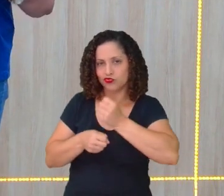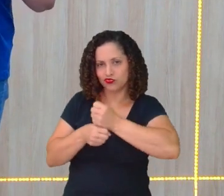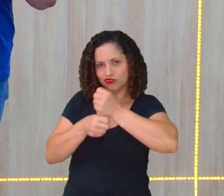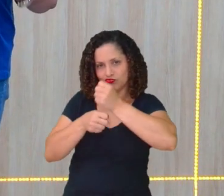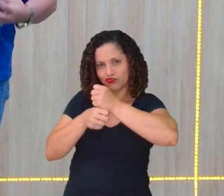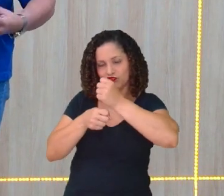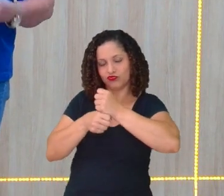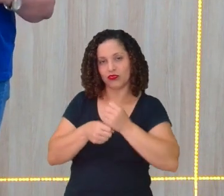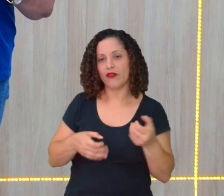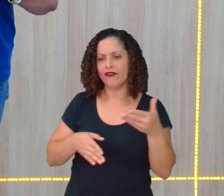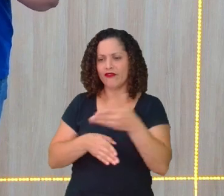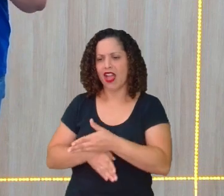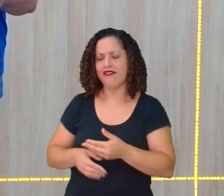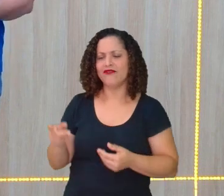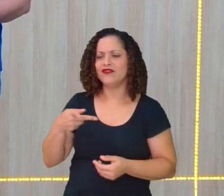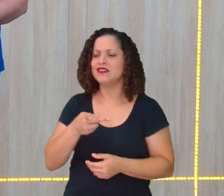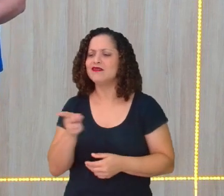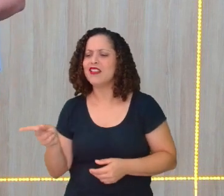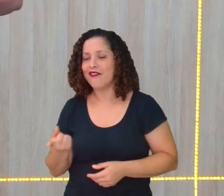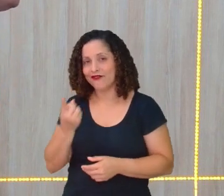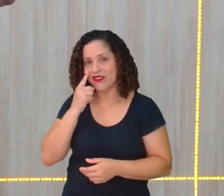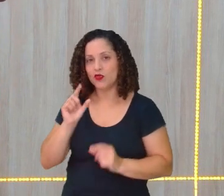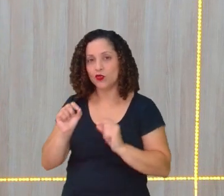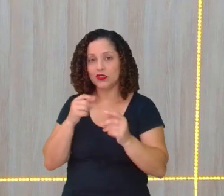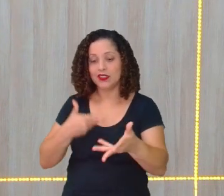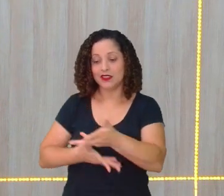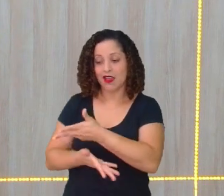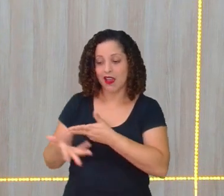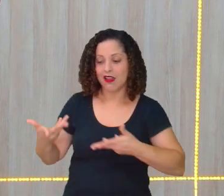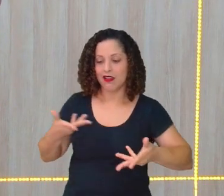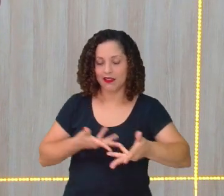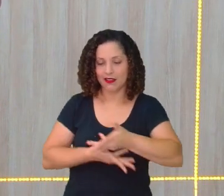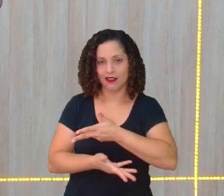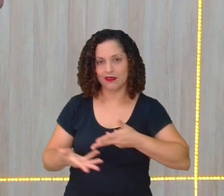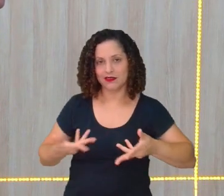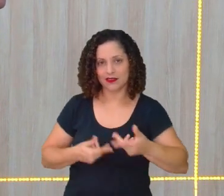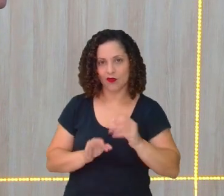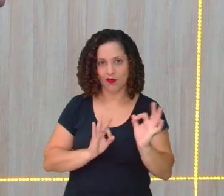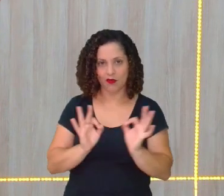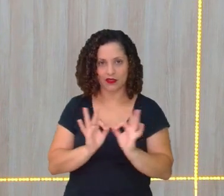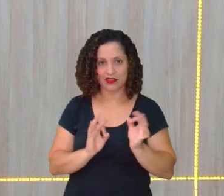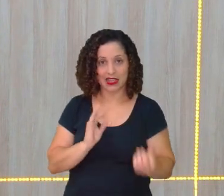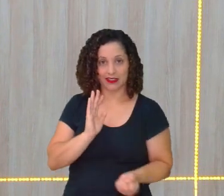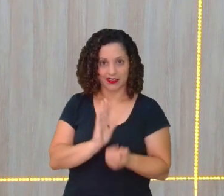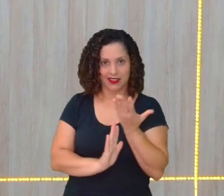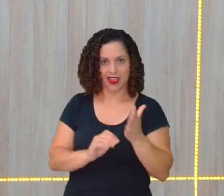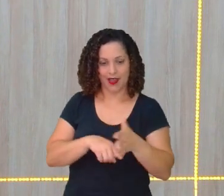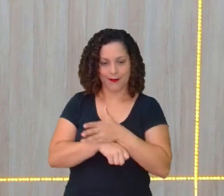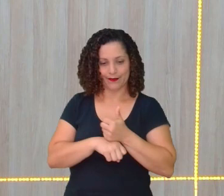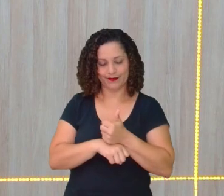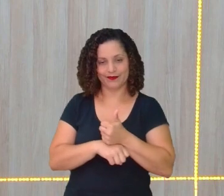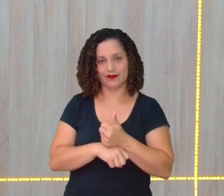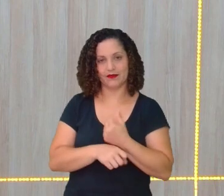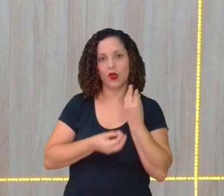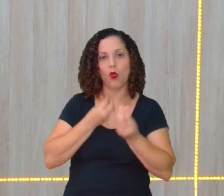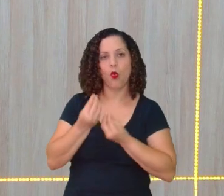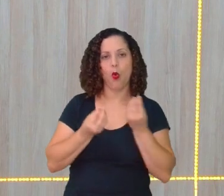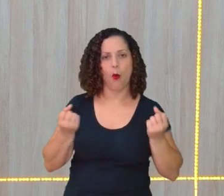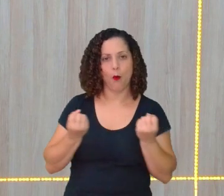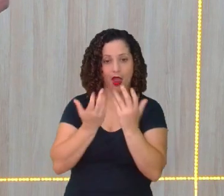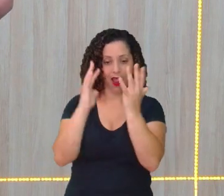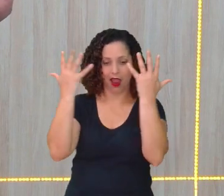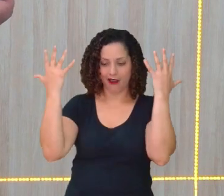ele visitou para ver a combinação e como é que essa vegetação, ela